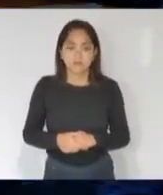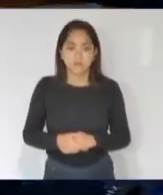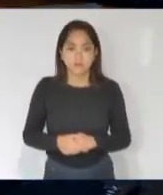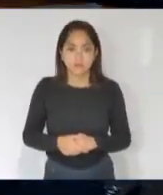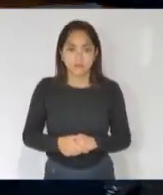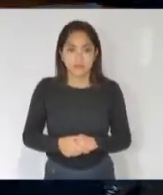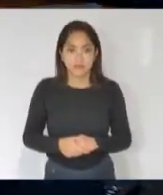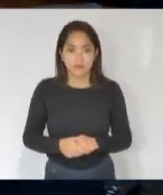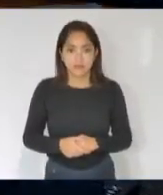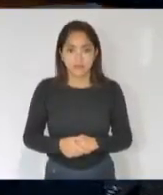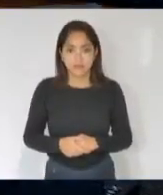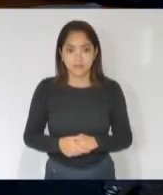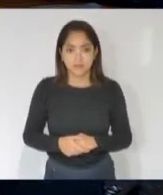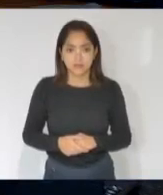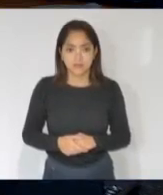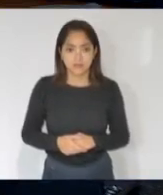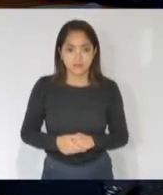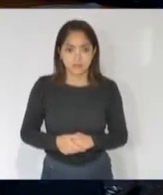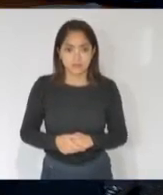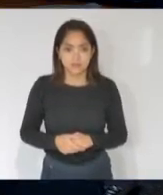Que horas, Felipe? Que horas?